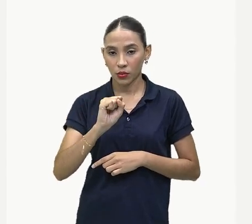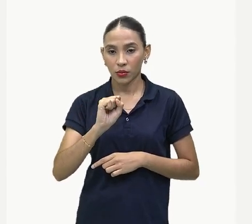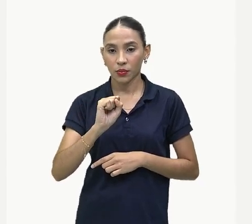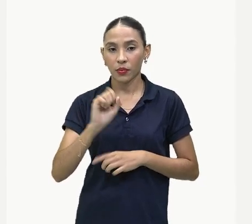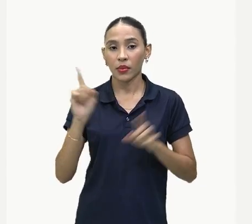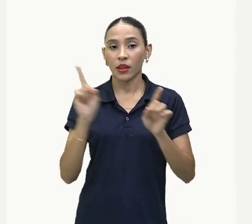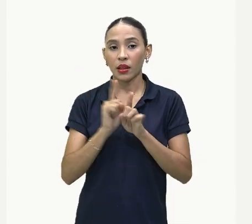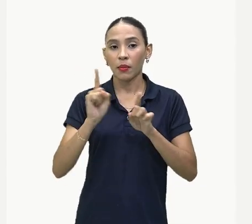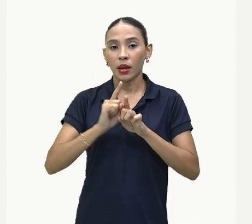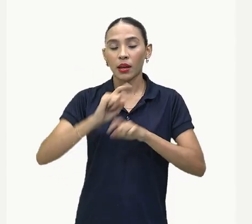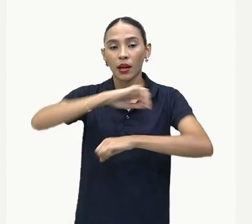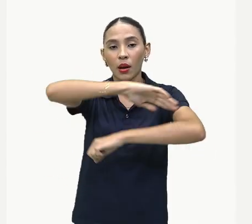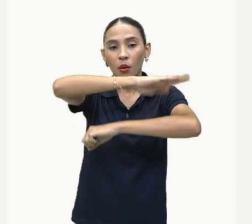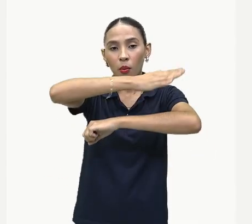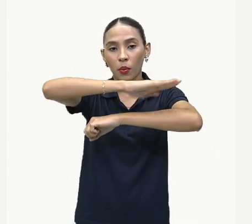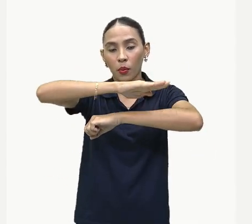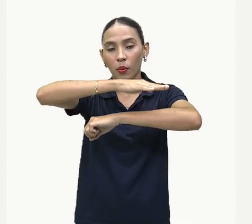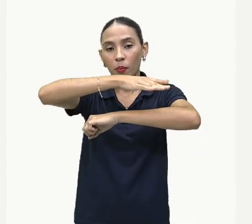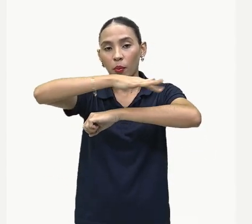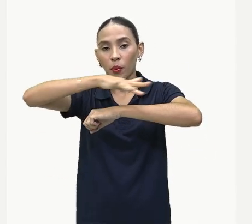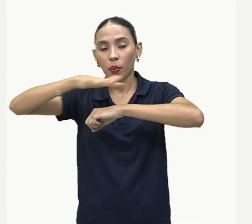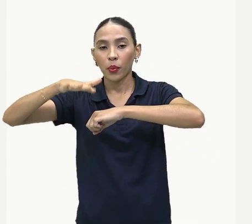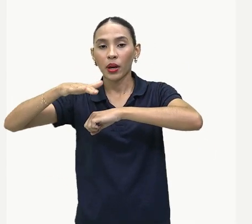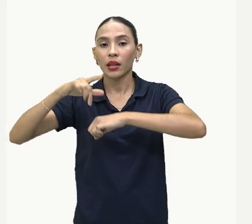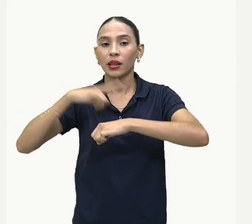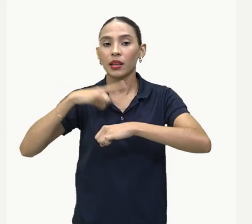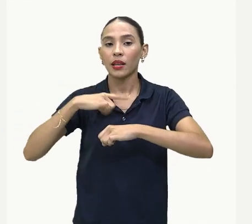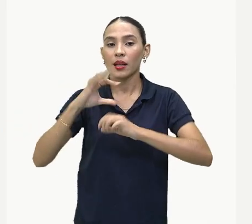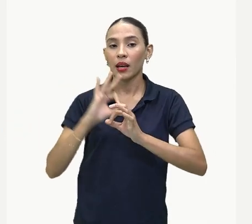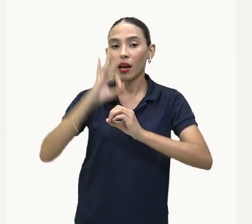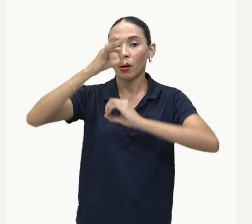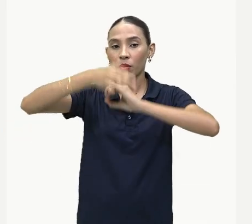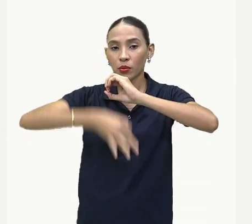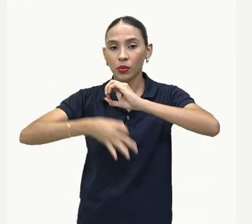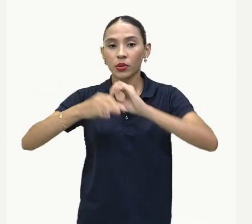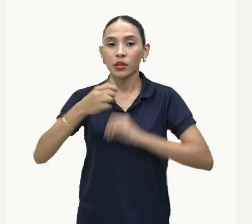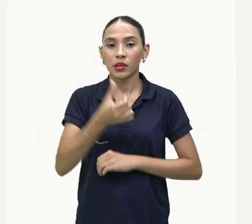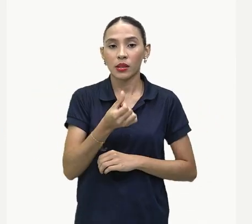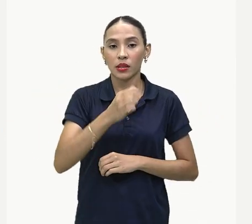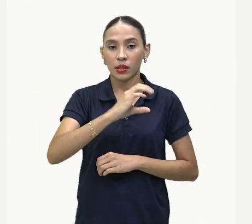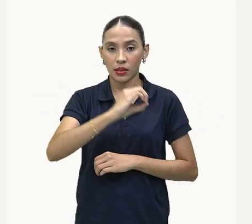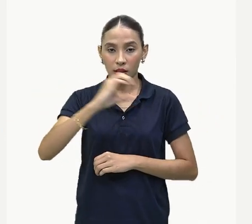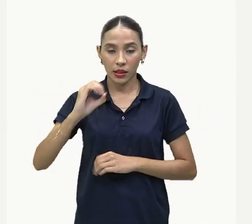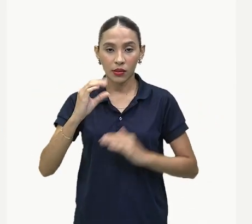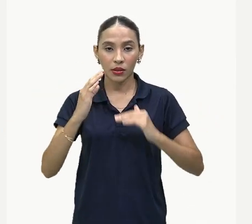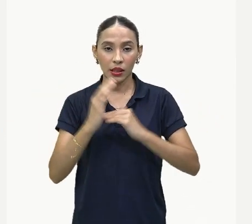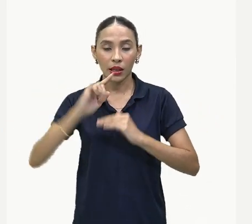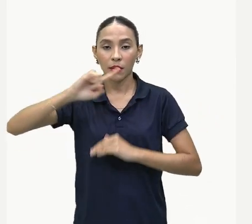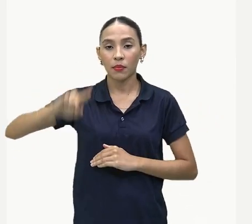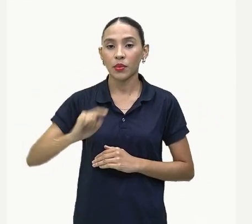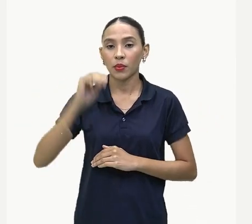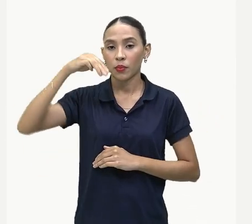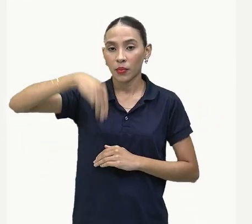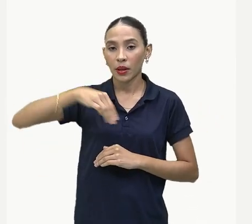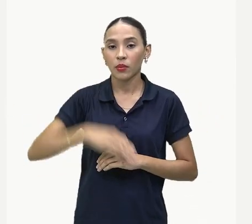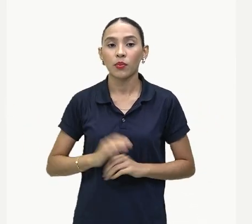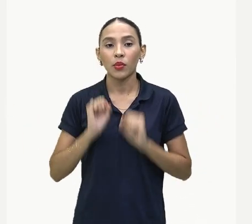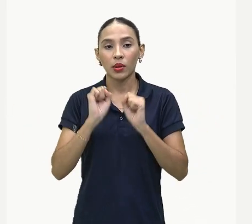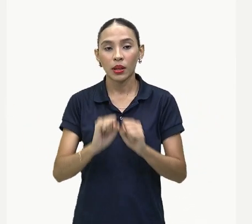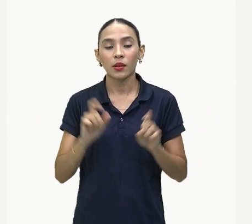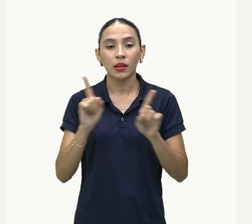Esses planaltos, eles possuem altitudes entre 600 e 1.000 metros,